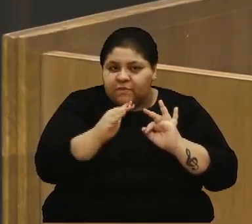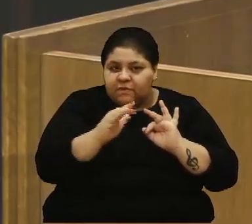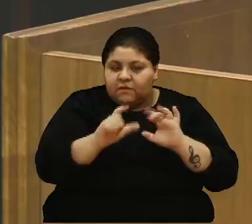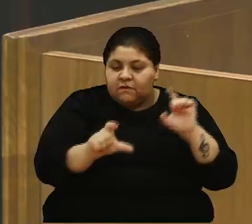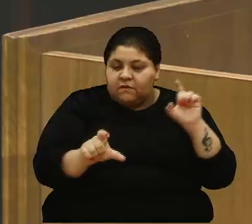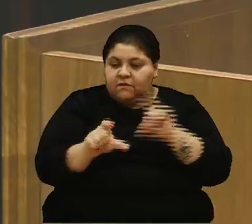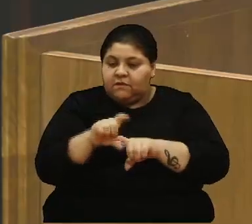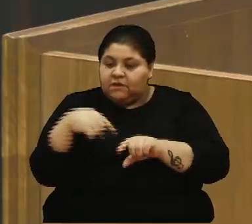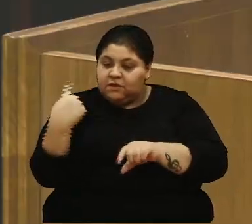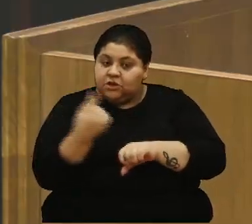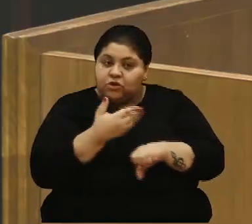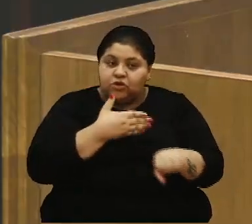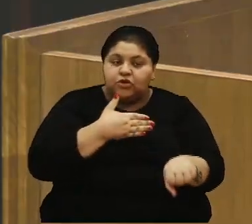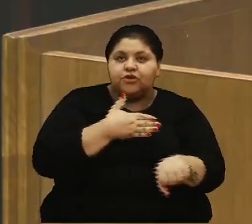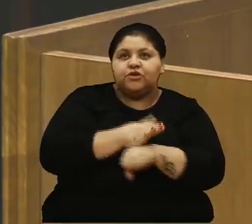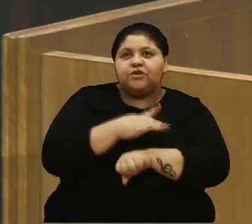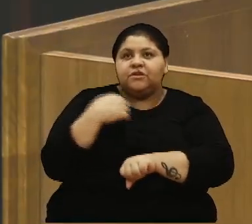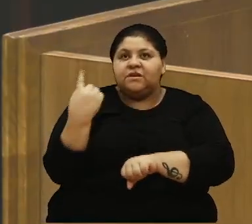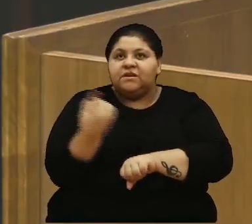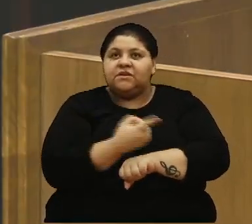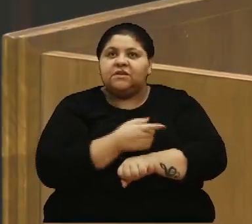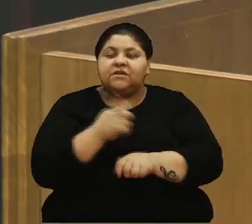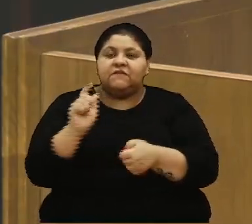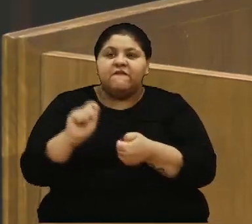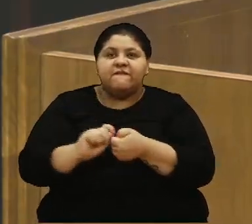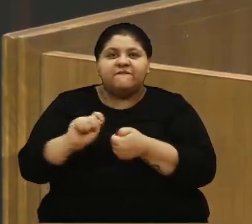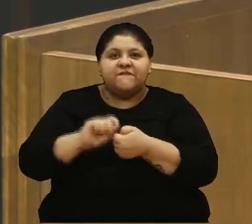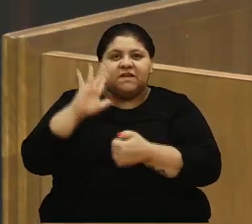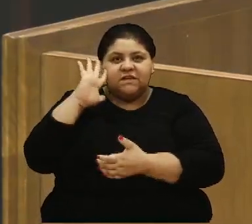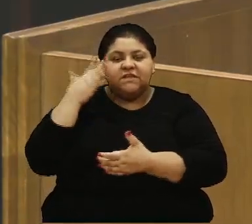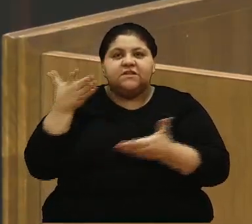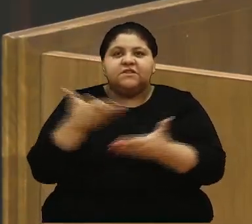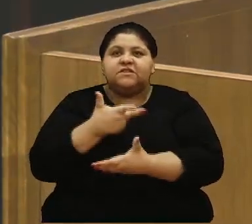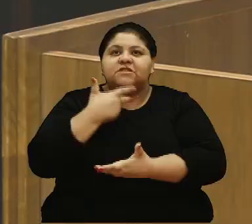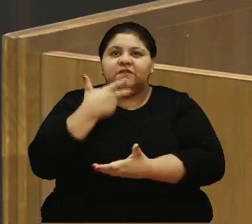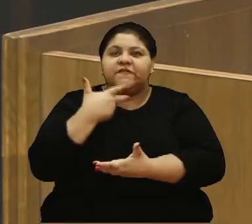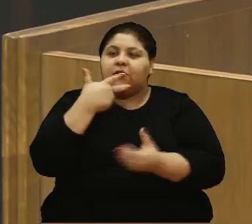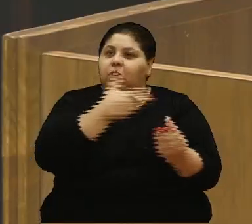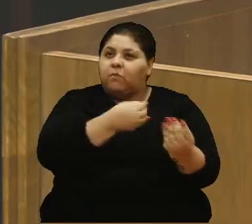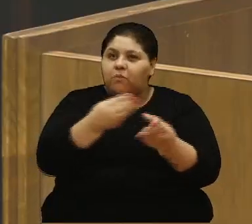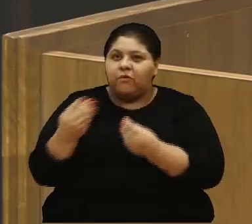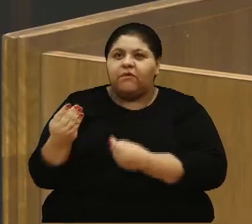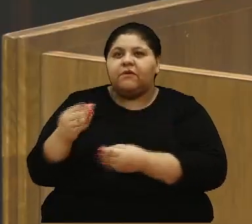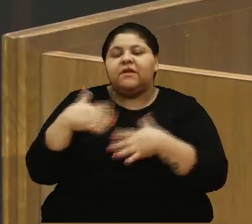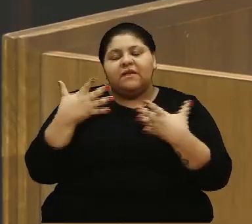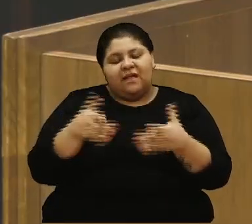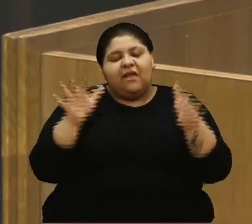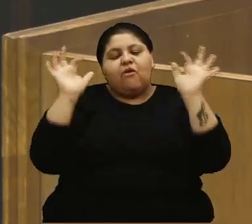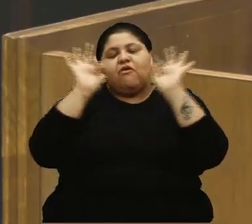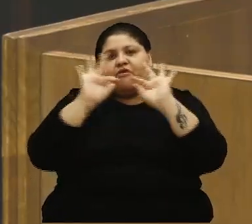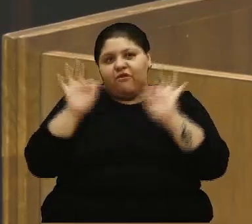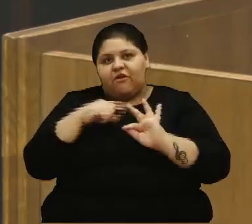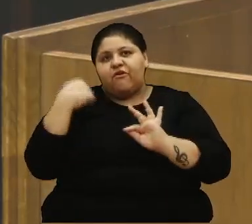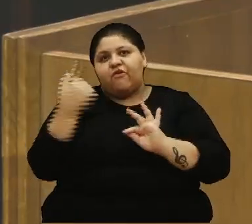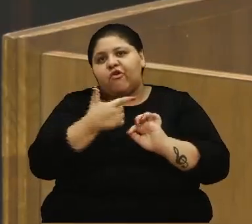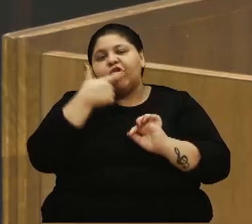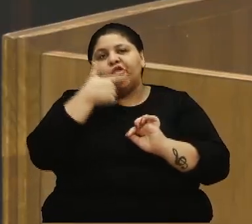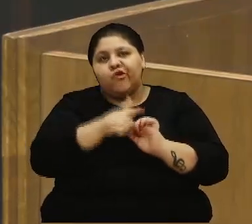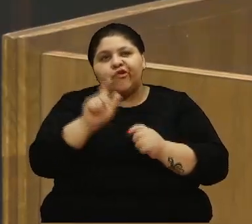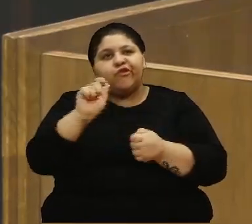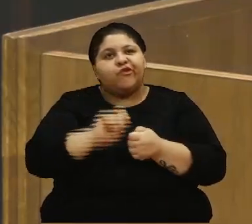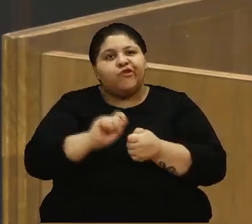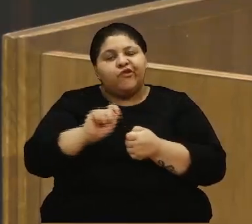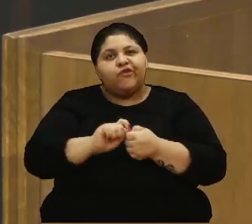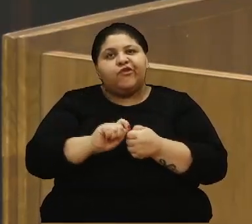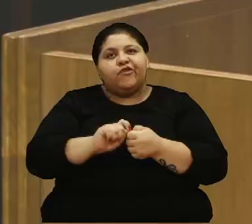do nosso envolvimento, né? Do quanto a gente faz ela acontecer, a gente já falou isso várias vezes aqui. Então, eu estou muito feliz que a gente conseguiu fazer acontecer